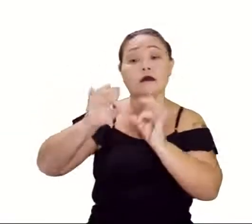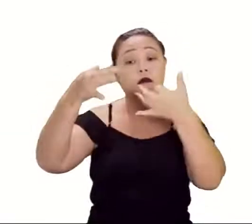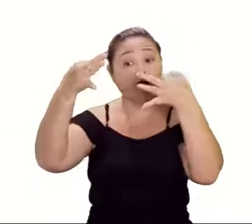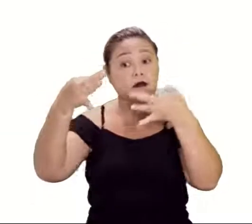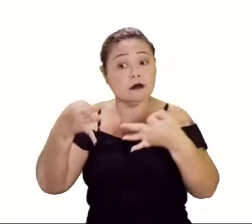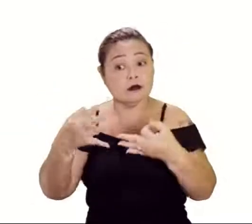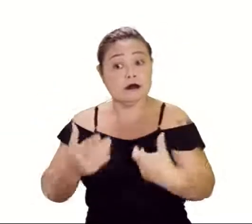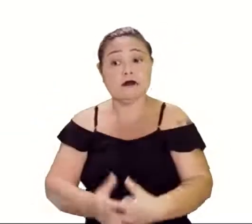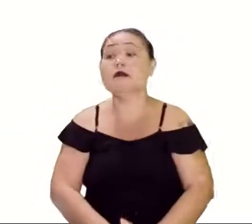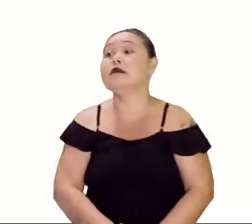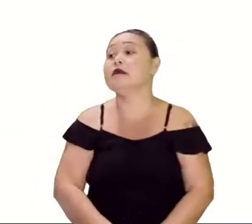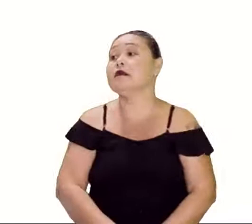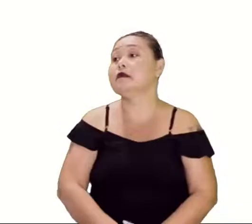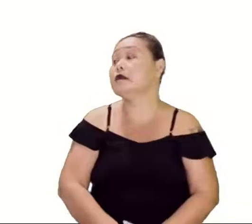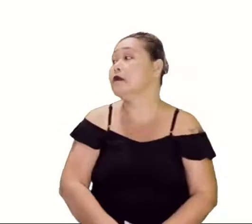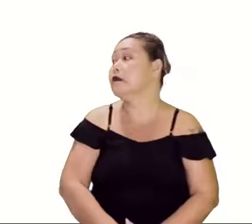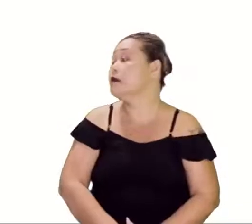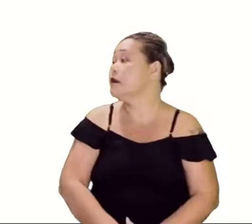Perfeito.